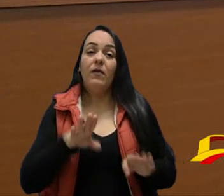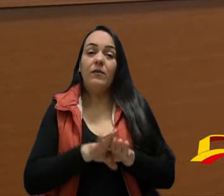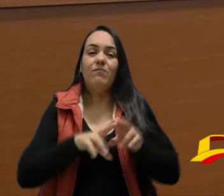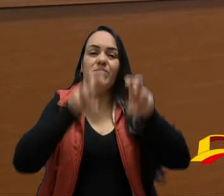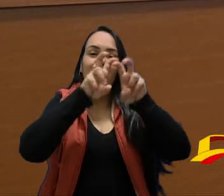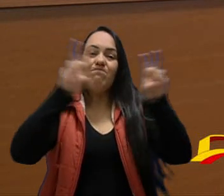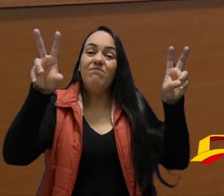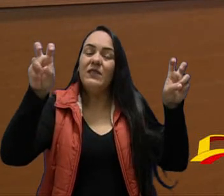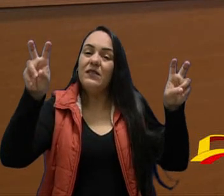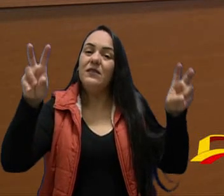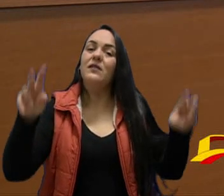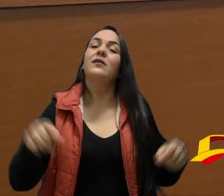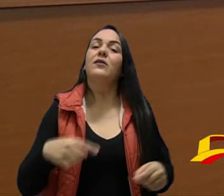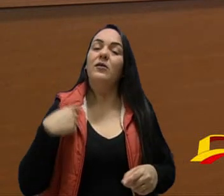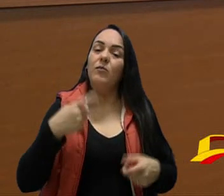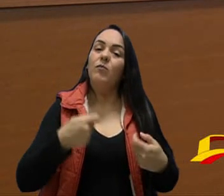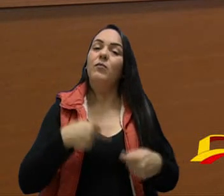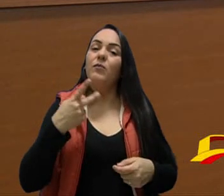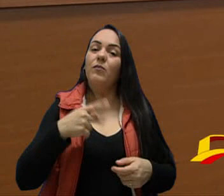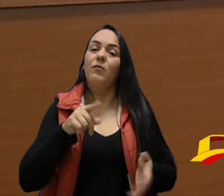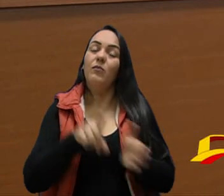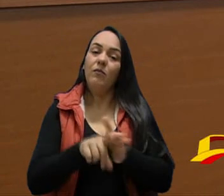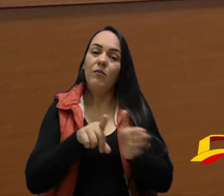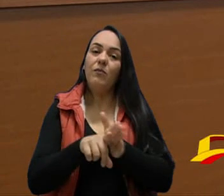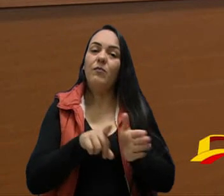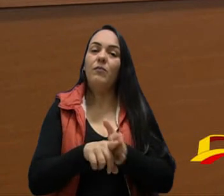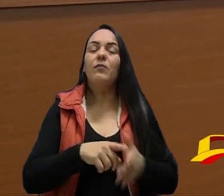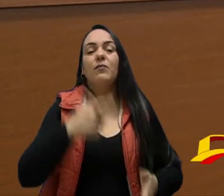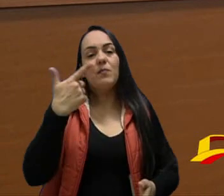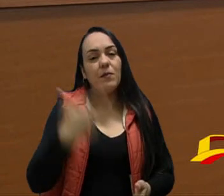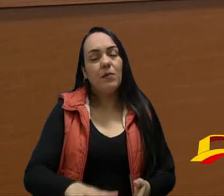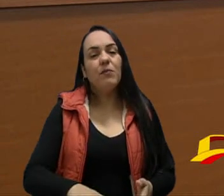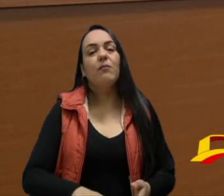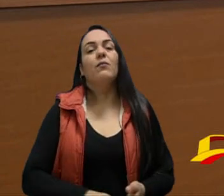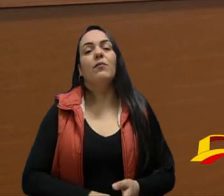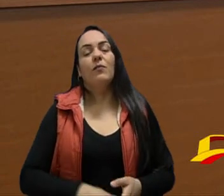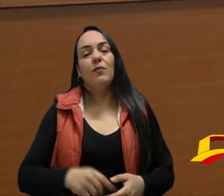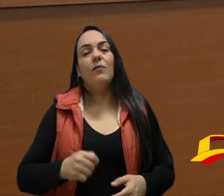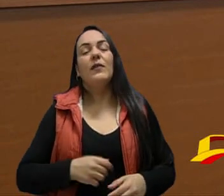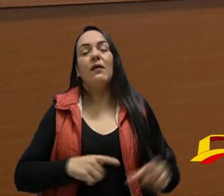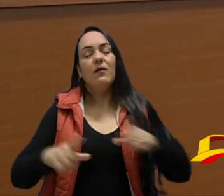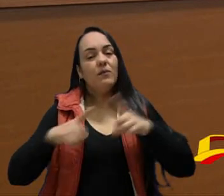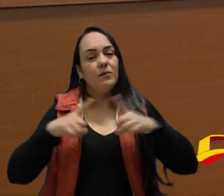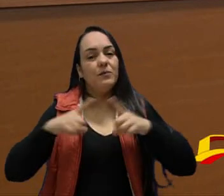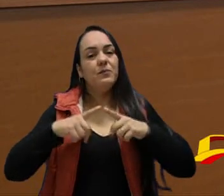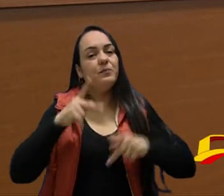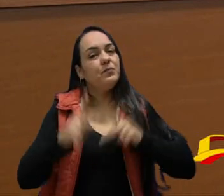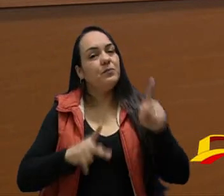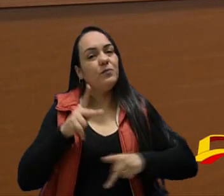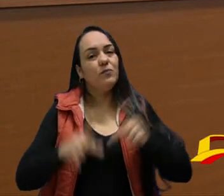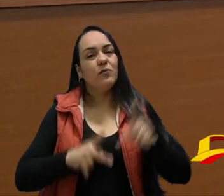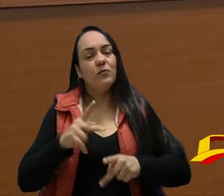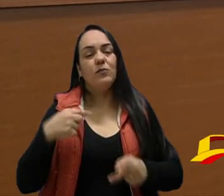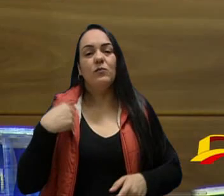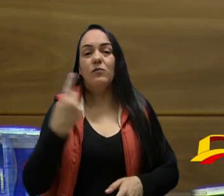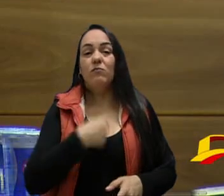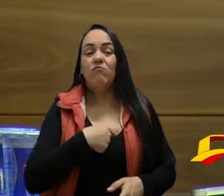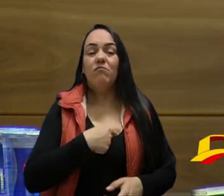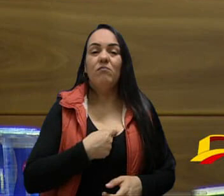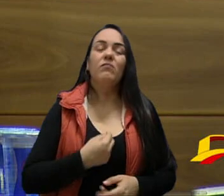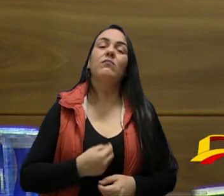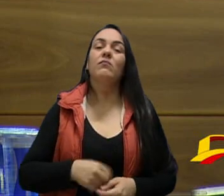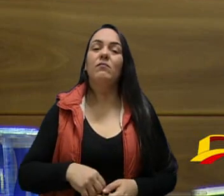e mais uma vez nós colocamos que no serviço público a gente sempre